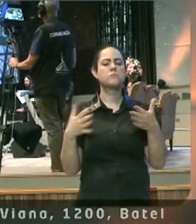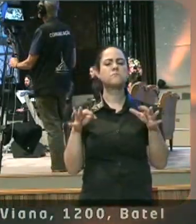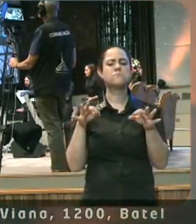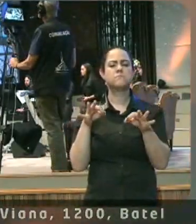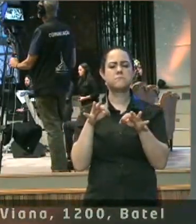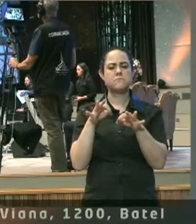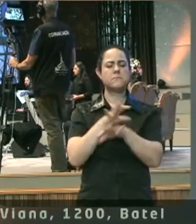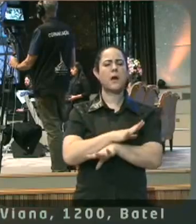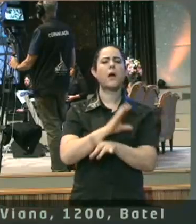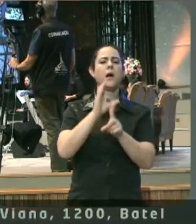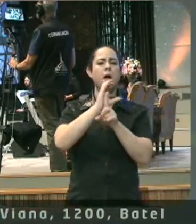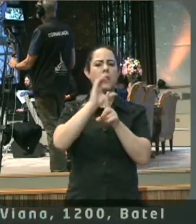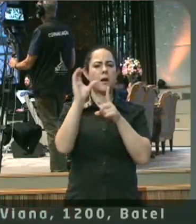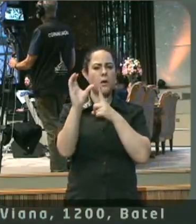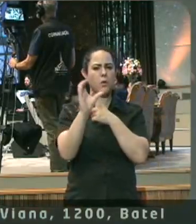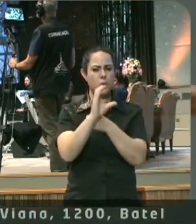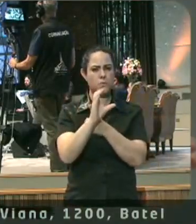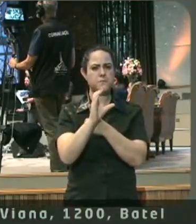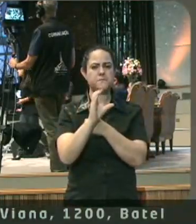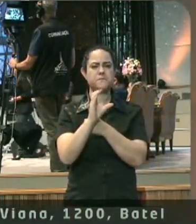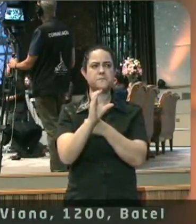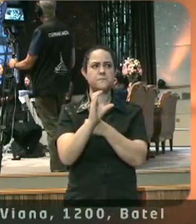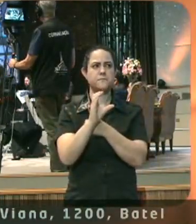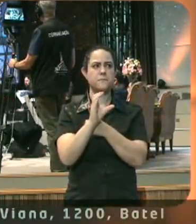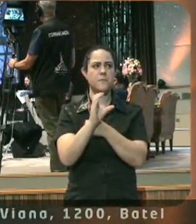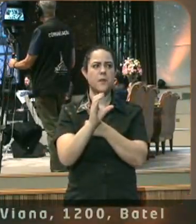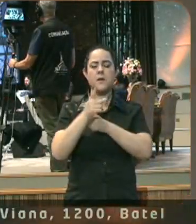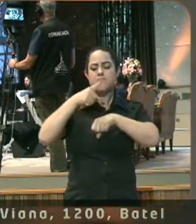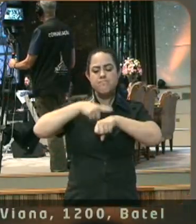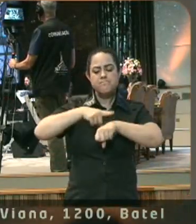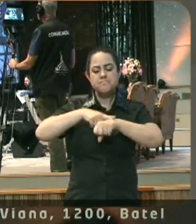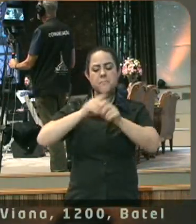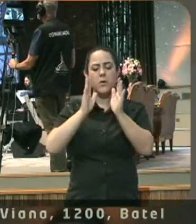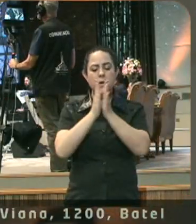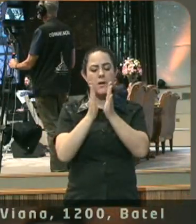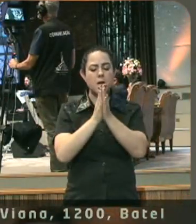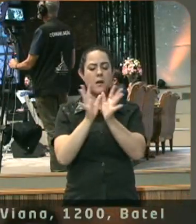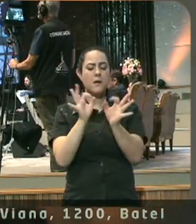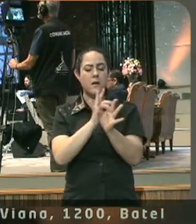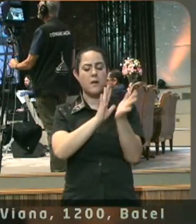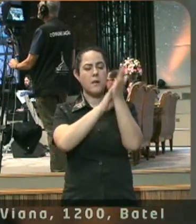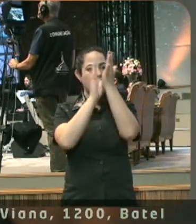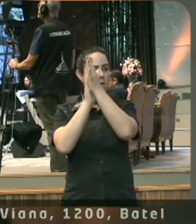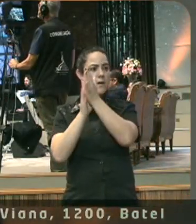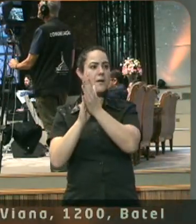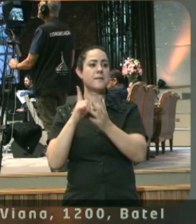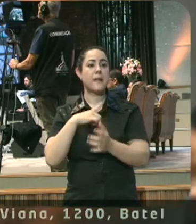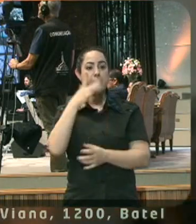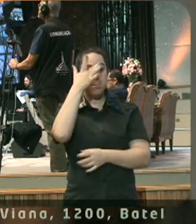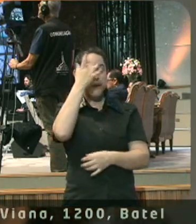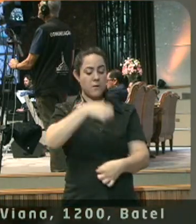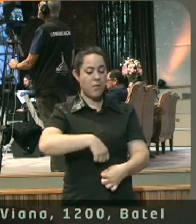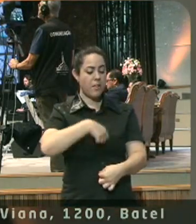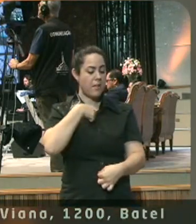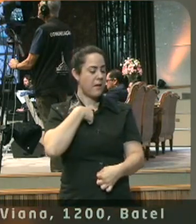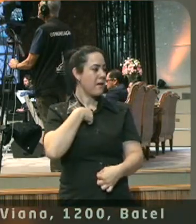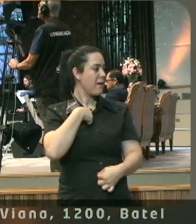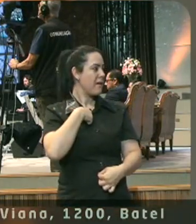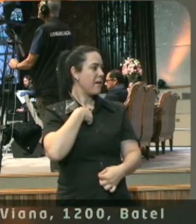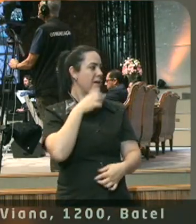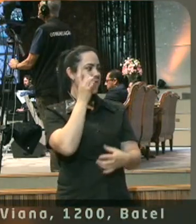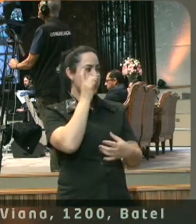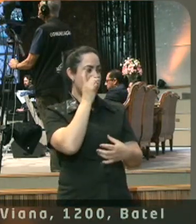terminar esse culto, quando terminar esse momento de oração, de louvor, tem um pessoalzinho lá de